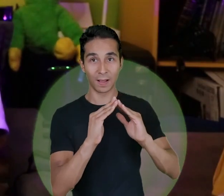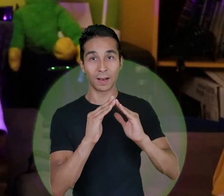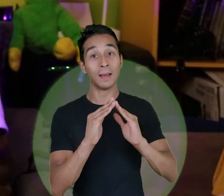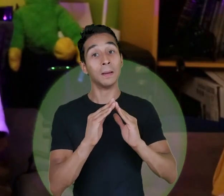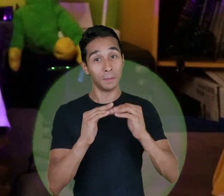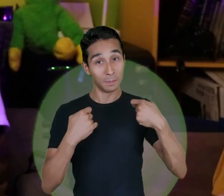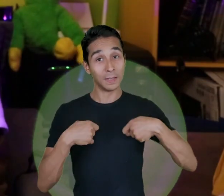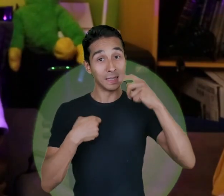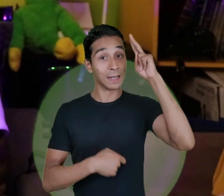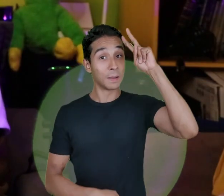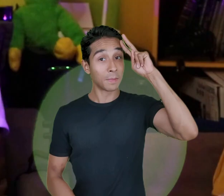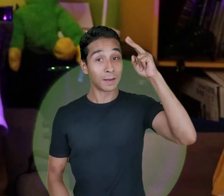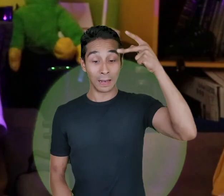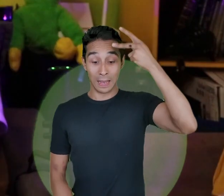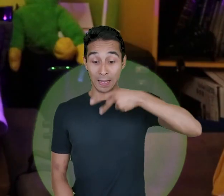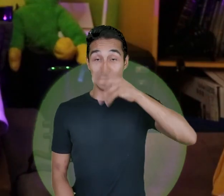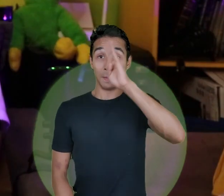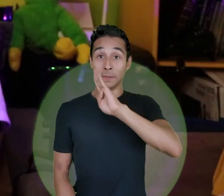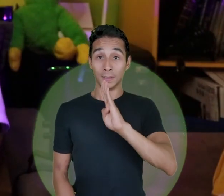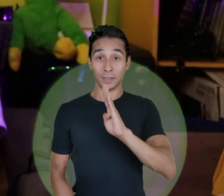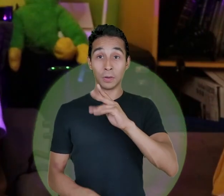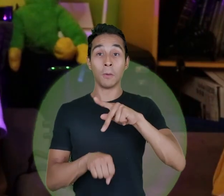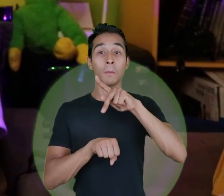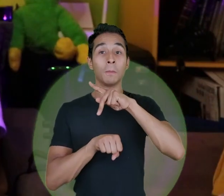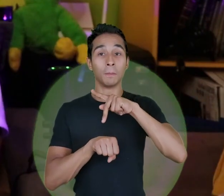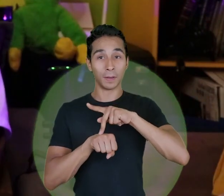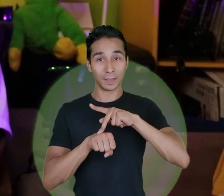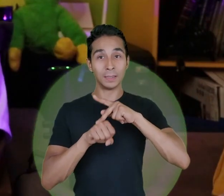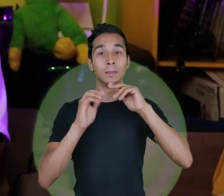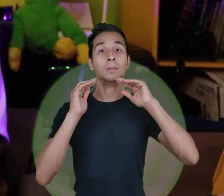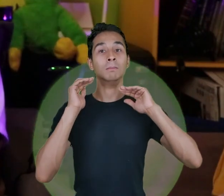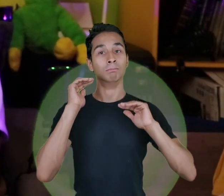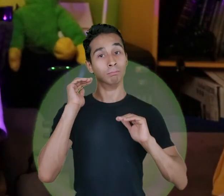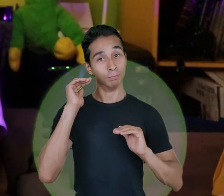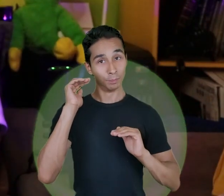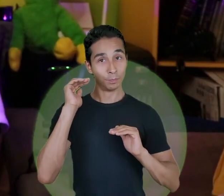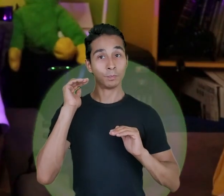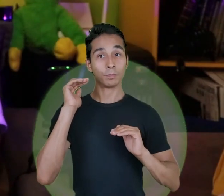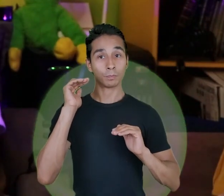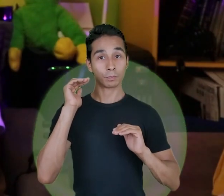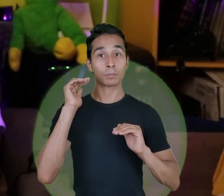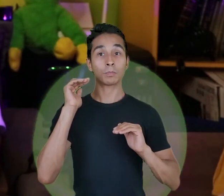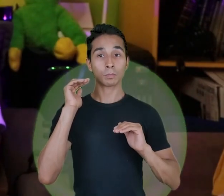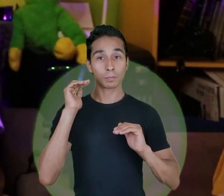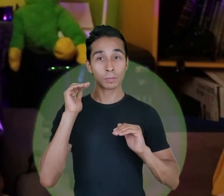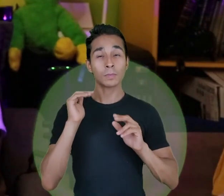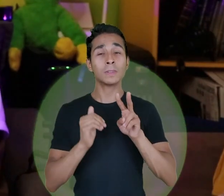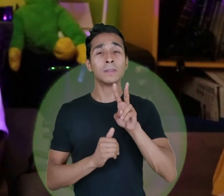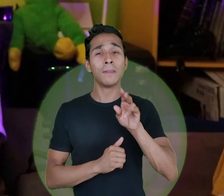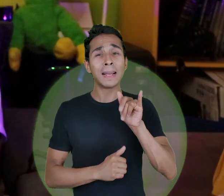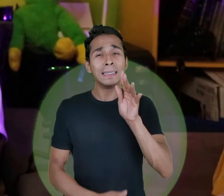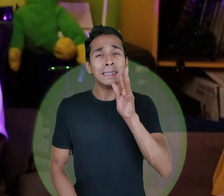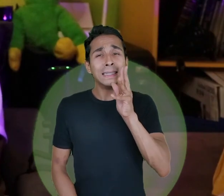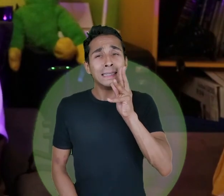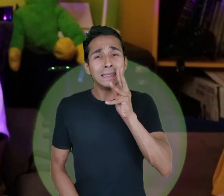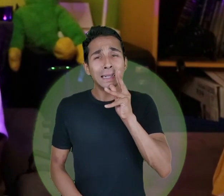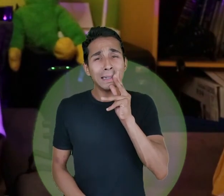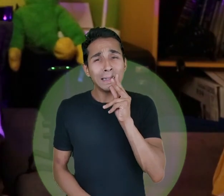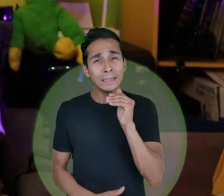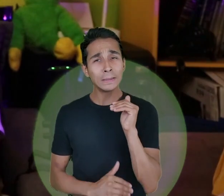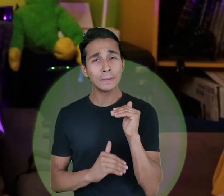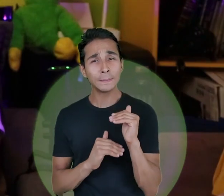vive num país, né, no Brasil, que já é um país que é subdesenvolvido, que caminha passos lentos, né,